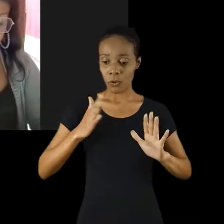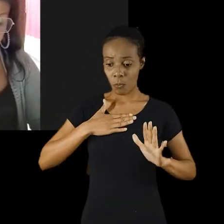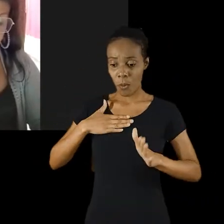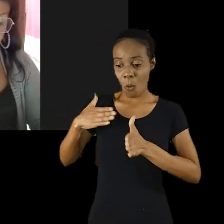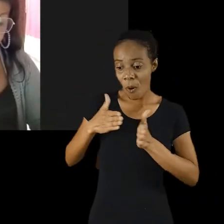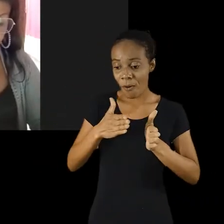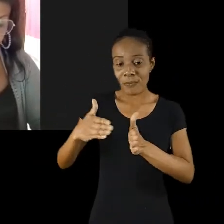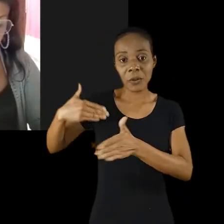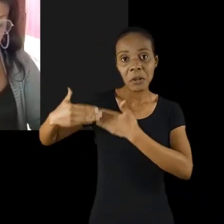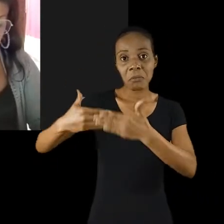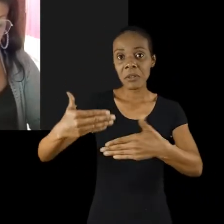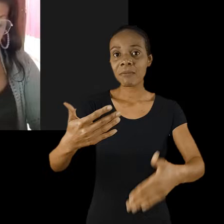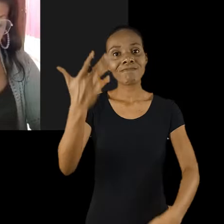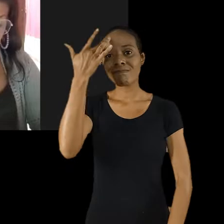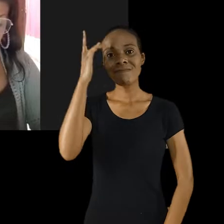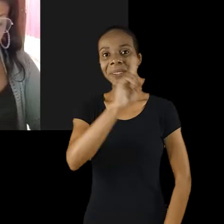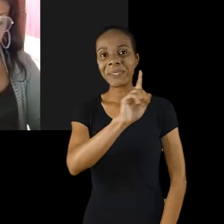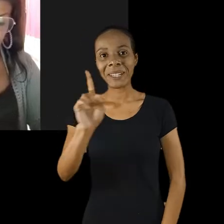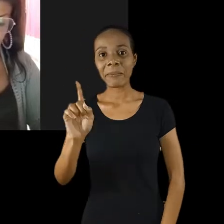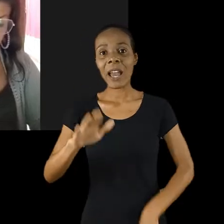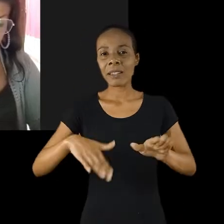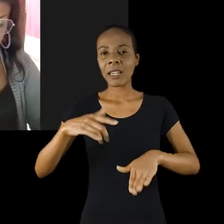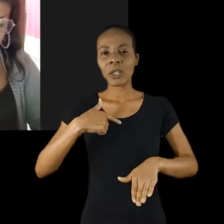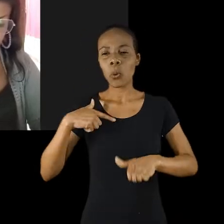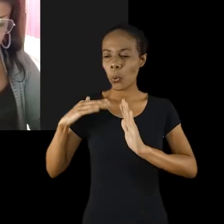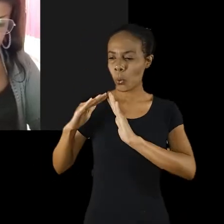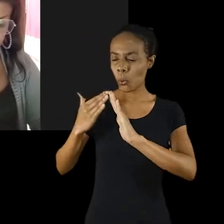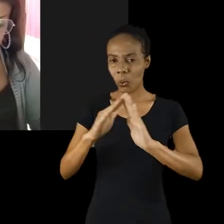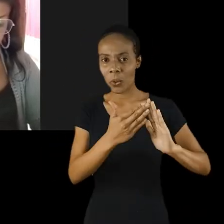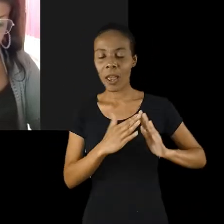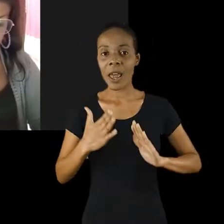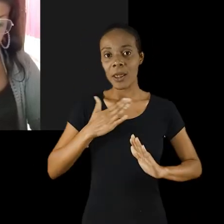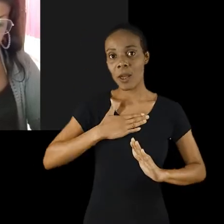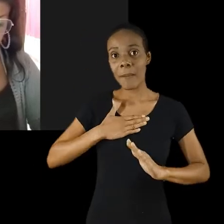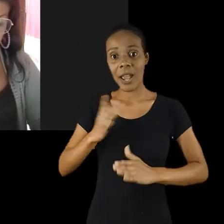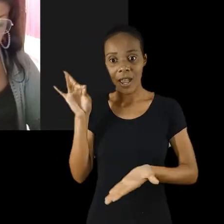do abismo, na quebrada, que é uma realidade, assim, totalmente diferente do que as pessoas